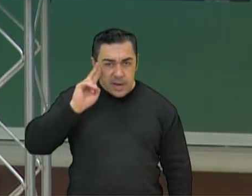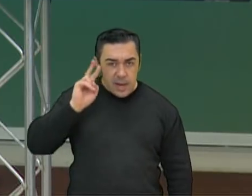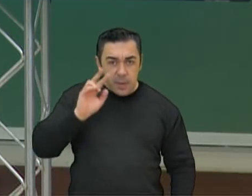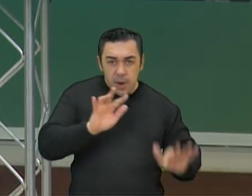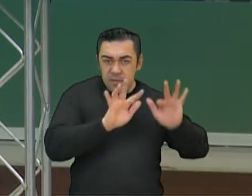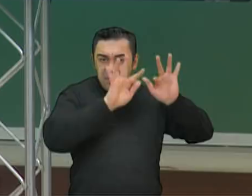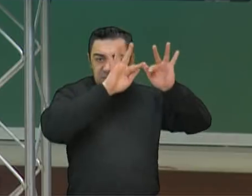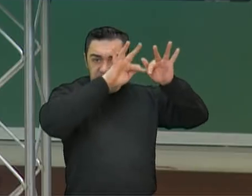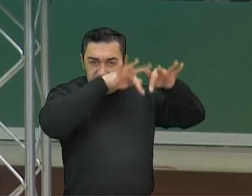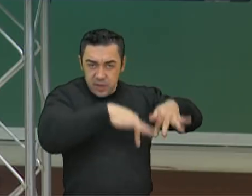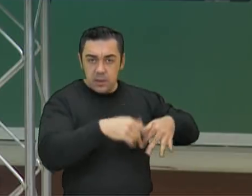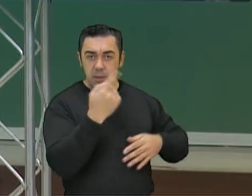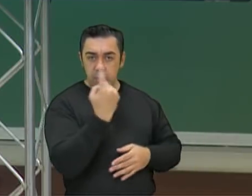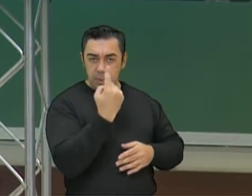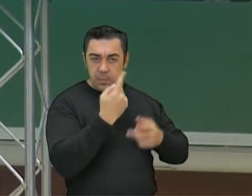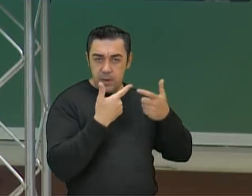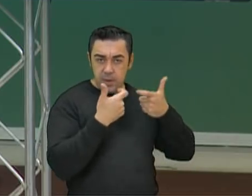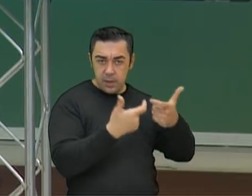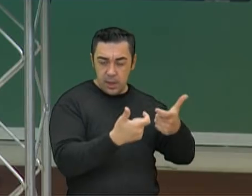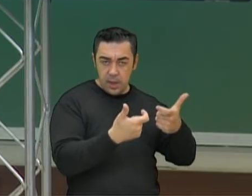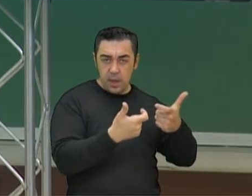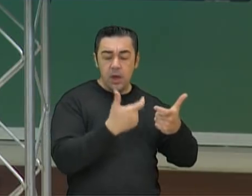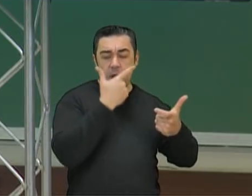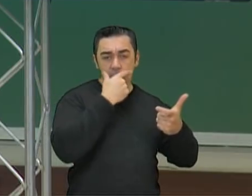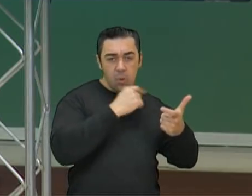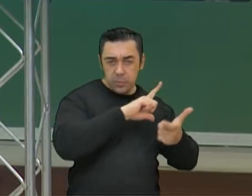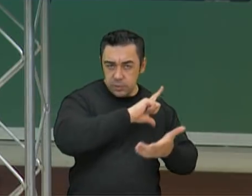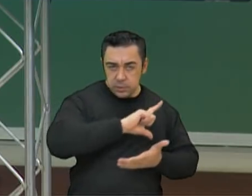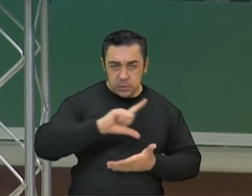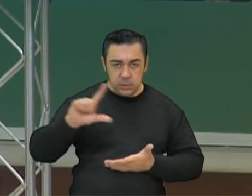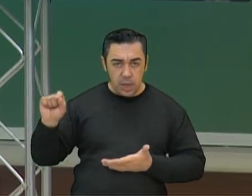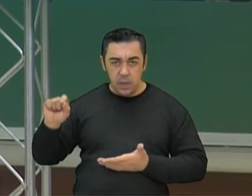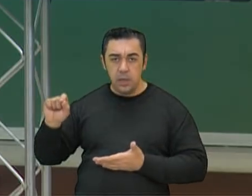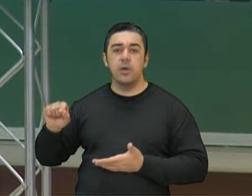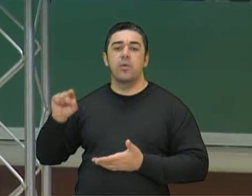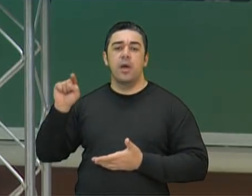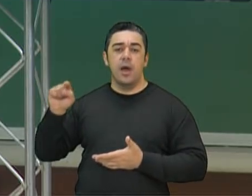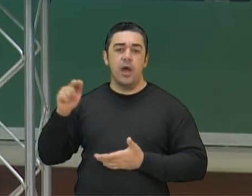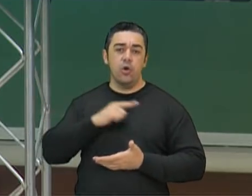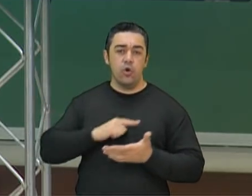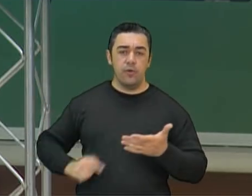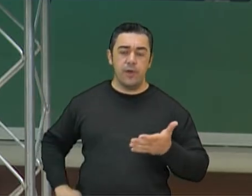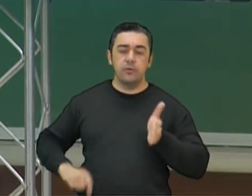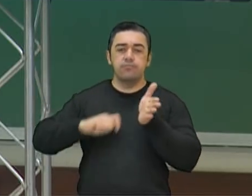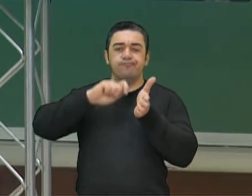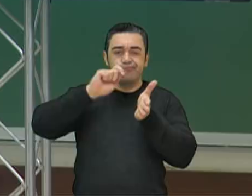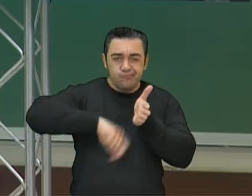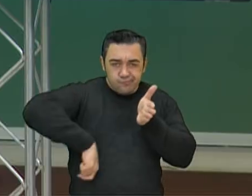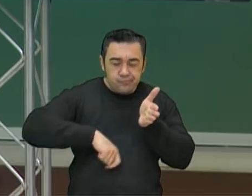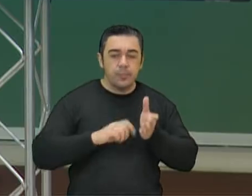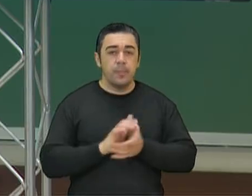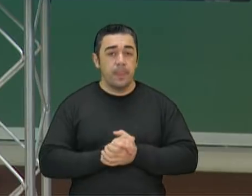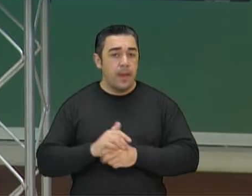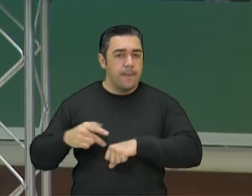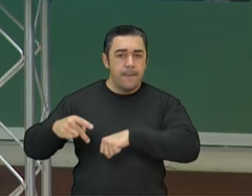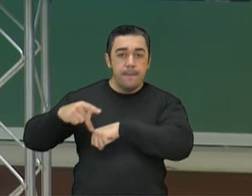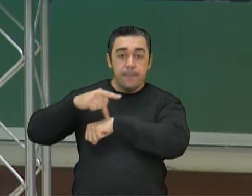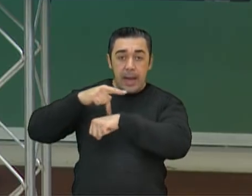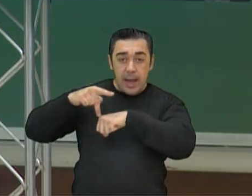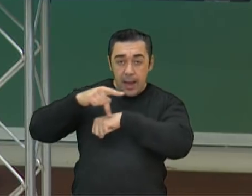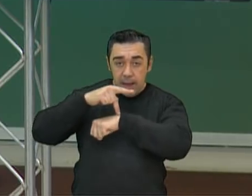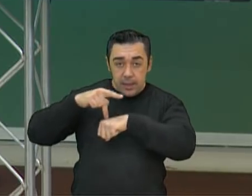Guerra, ele saiu e o governo que assumiu então assinou a rendição da Alemanha. O país se tornou uma